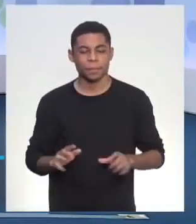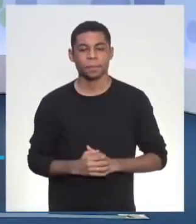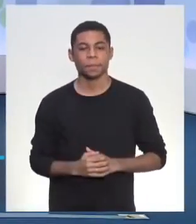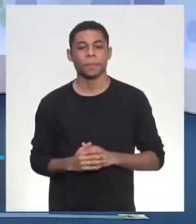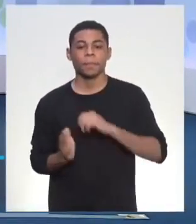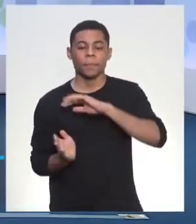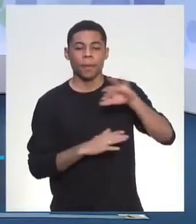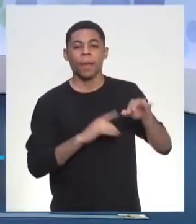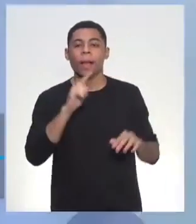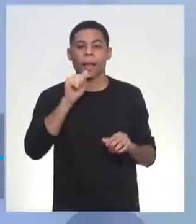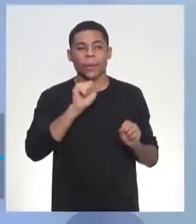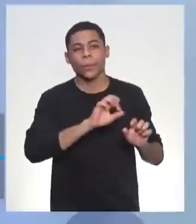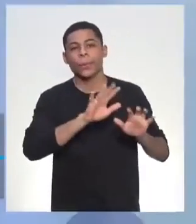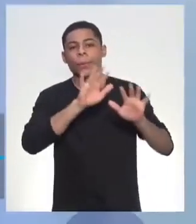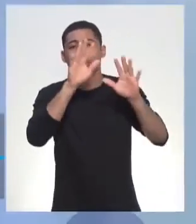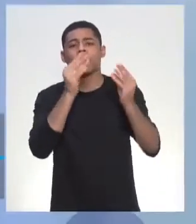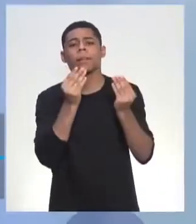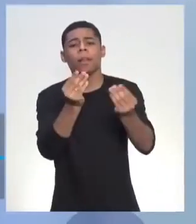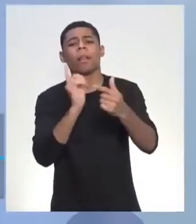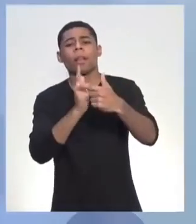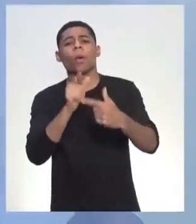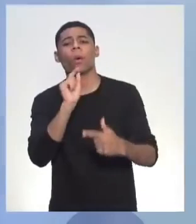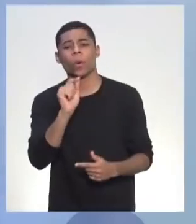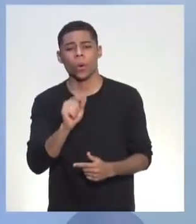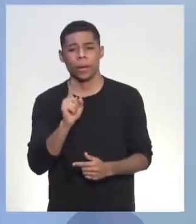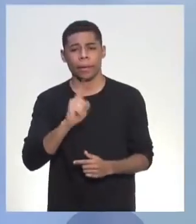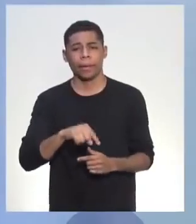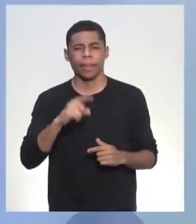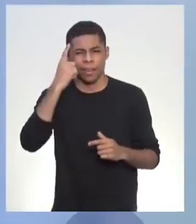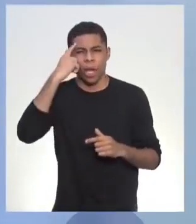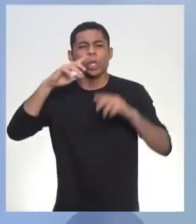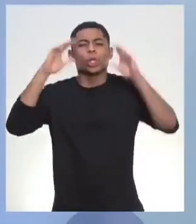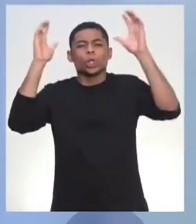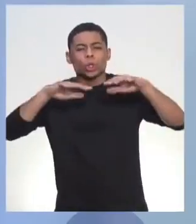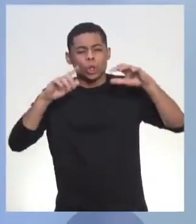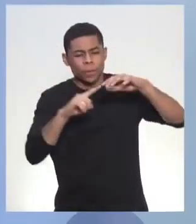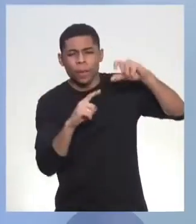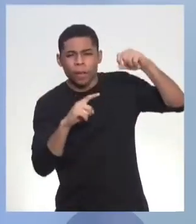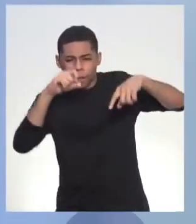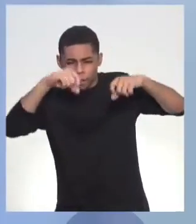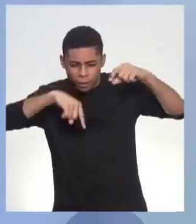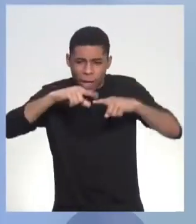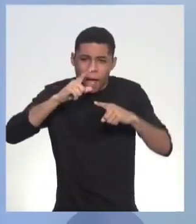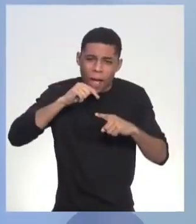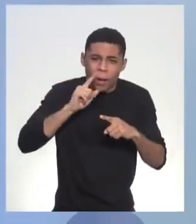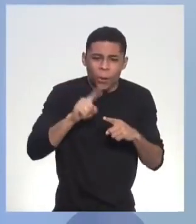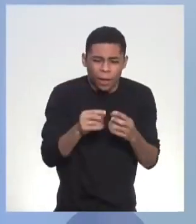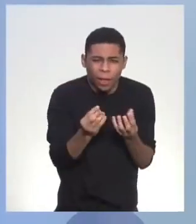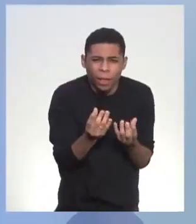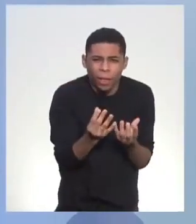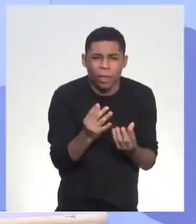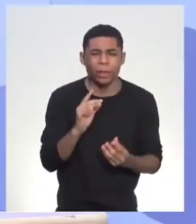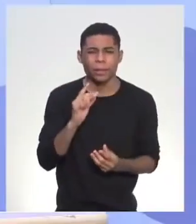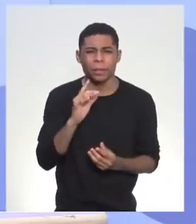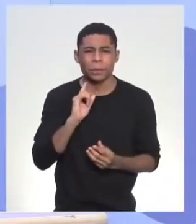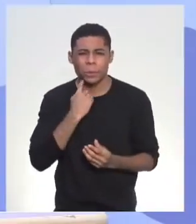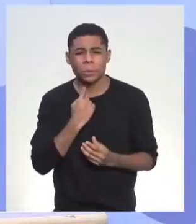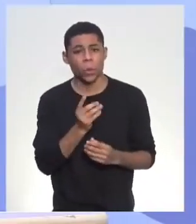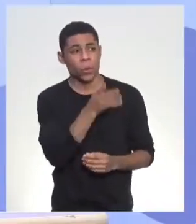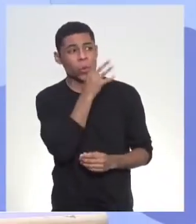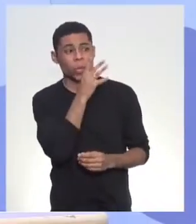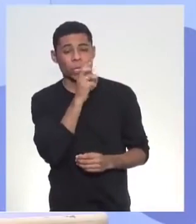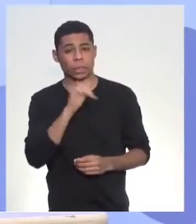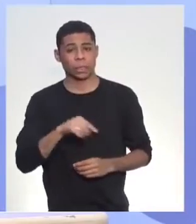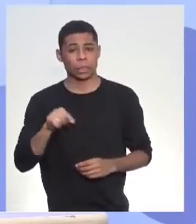esses gases poluentes, o que eles causam? A chuva ácida. Você conhece chuva ácida, professor? Olha, principalmente, conheço, sim, aqui na